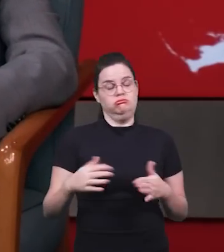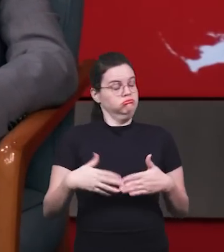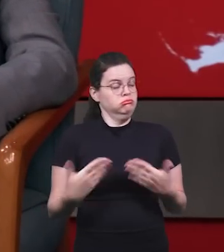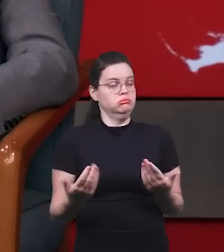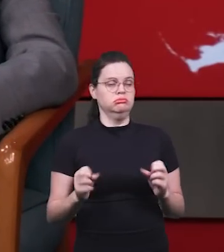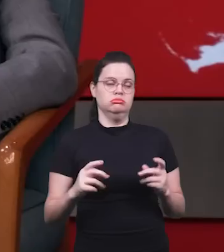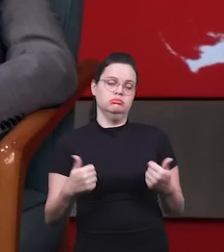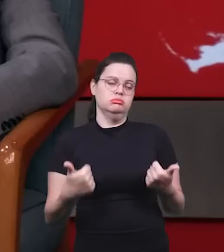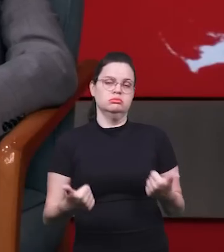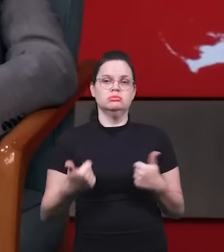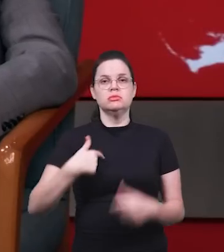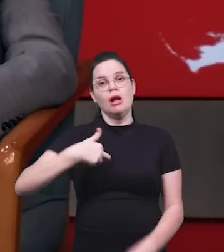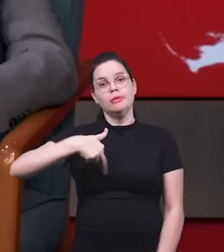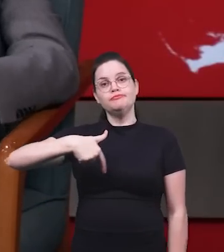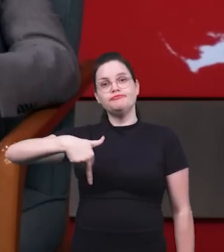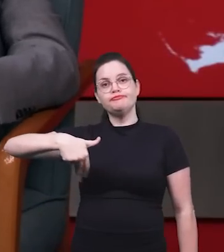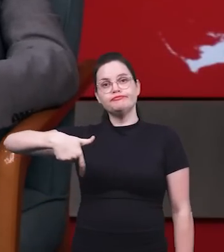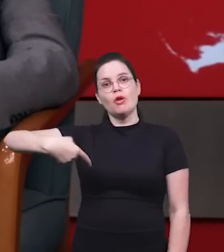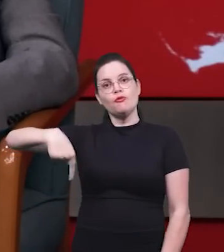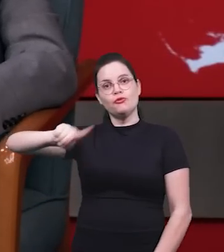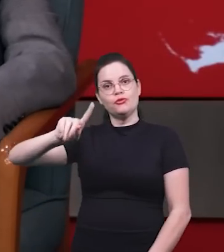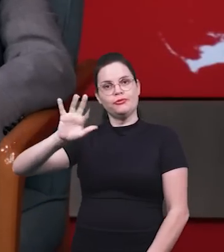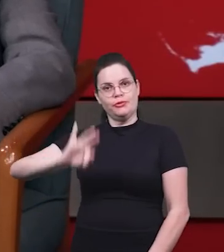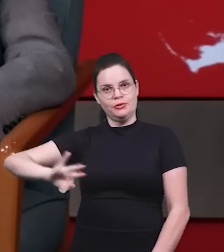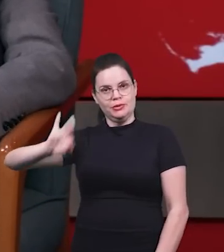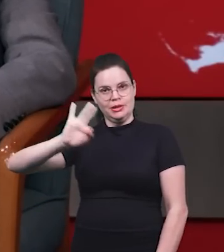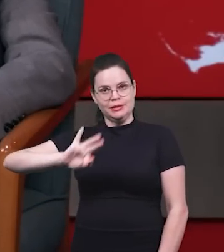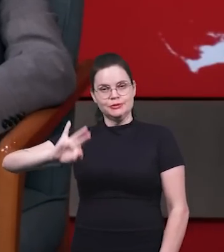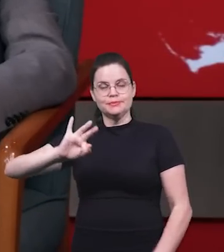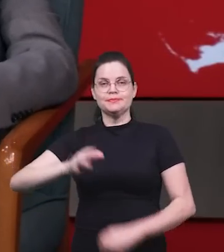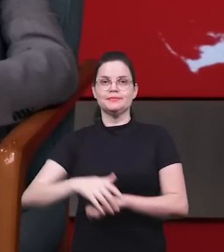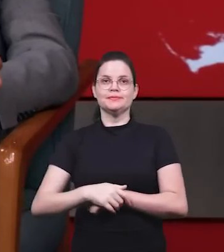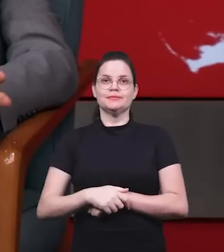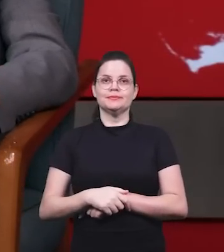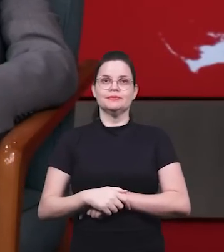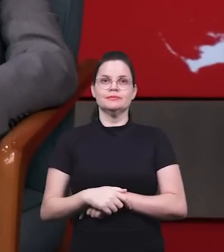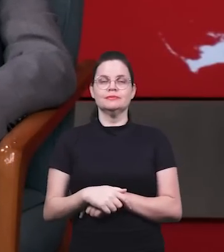Bom, passou, fui para a faculdade.